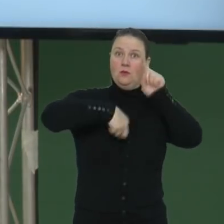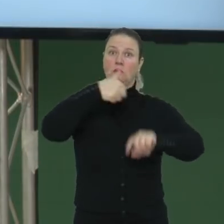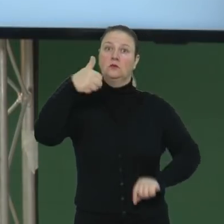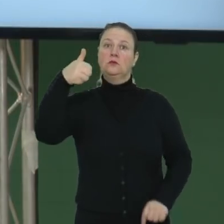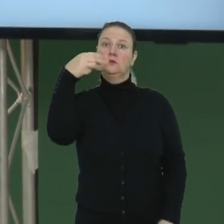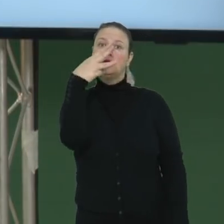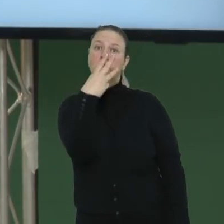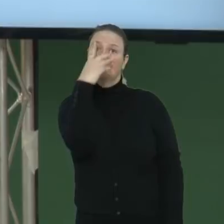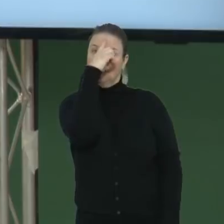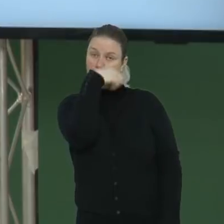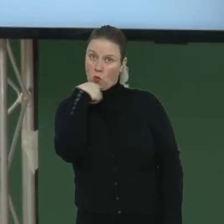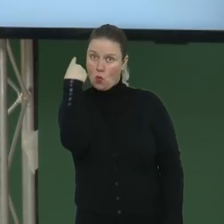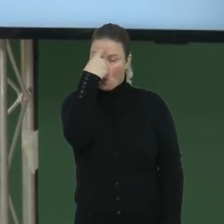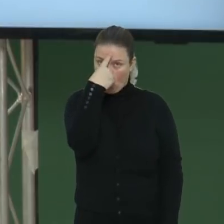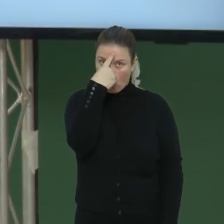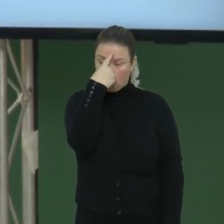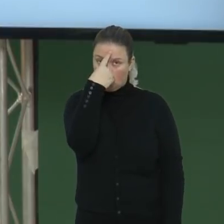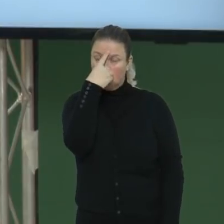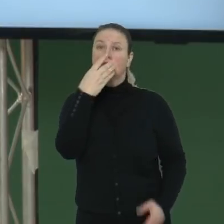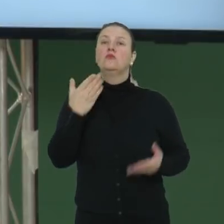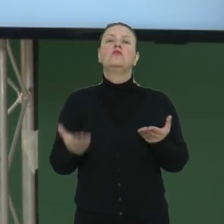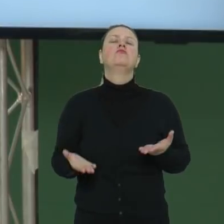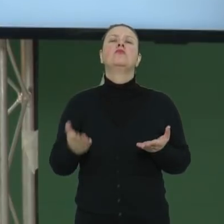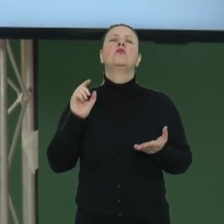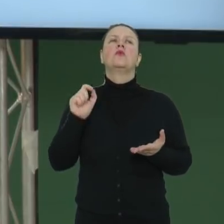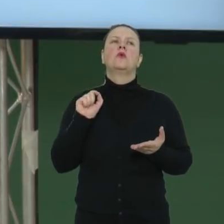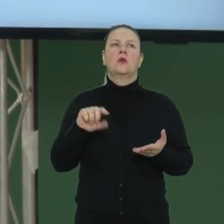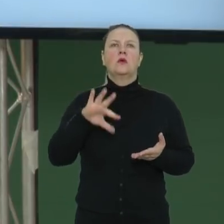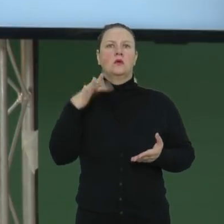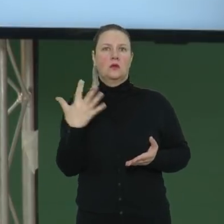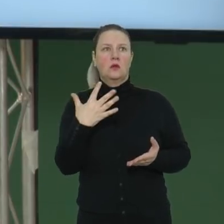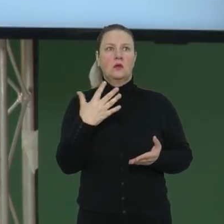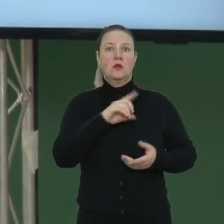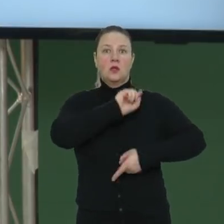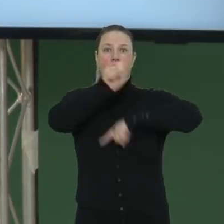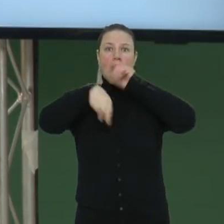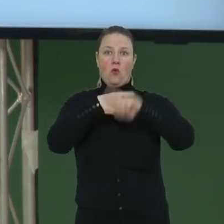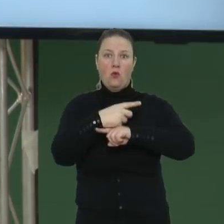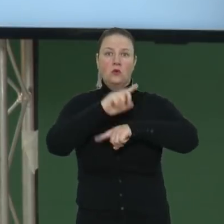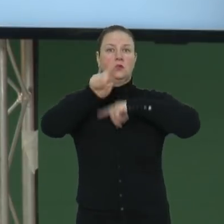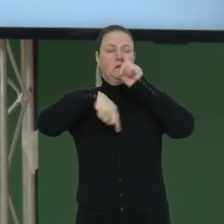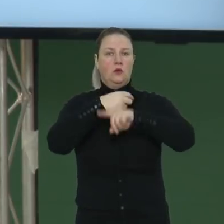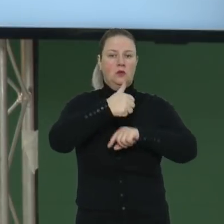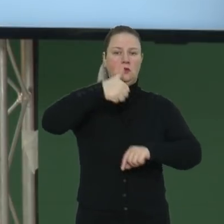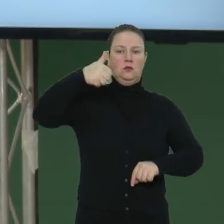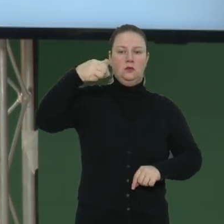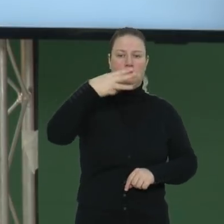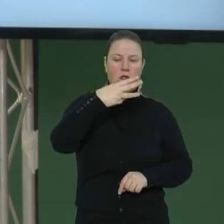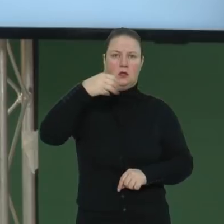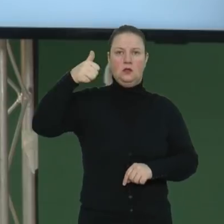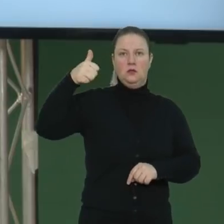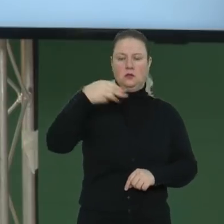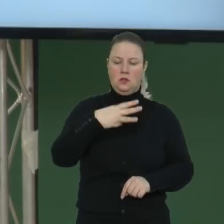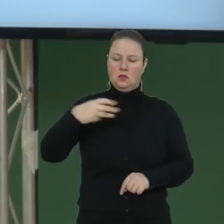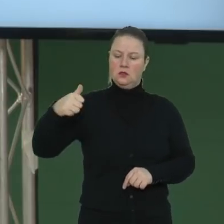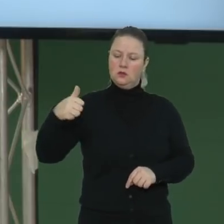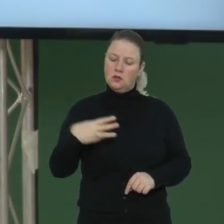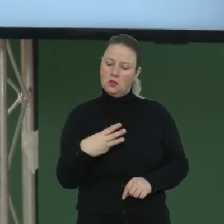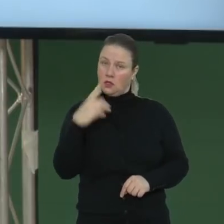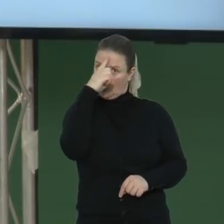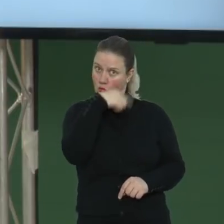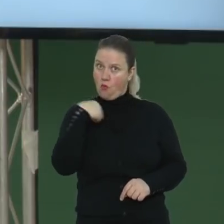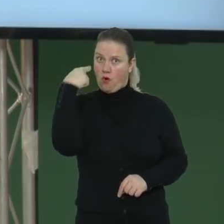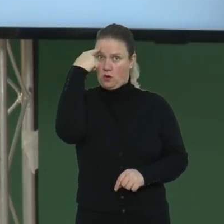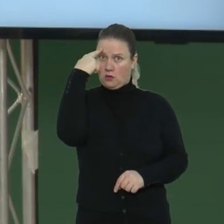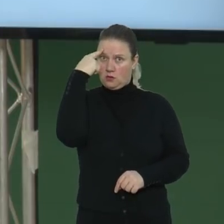das outras 13 horas, que seriam 26, depois das outras 13 horas, das outras e das outras 13 horas, certo? Se no